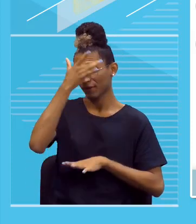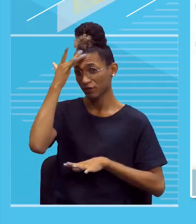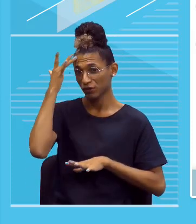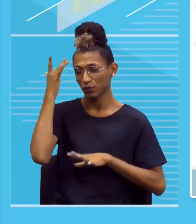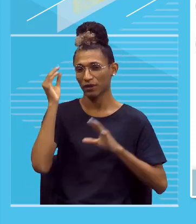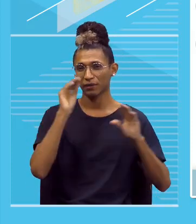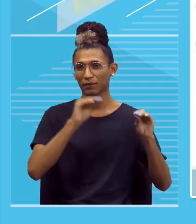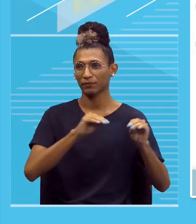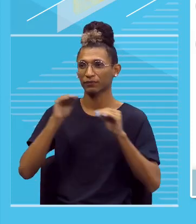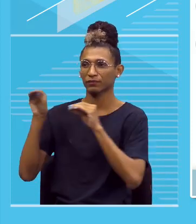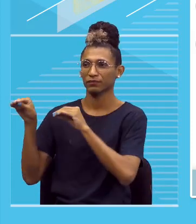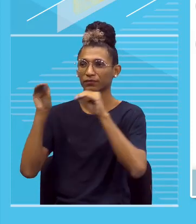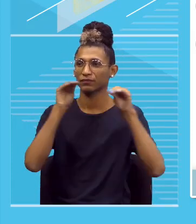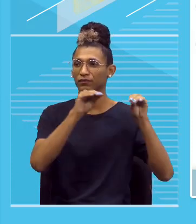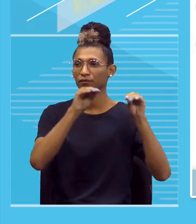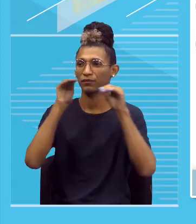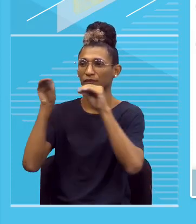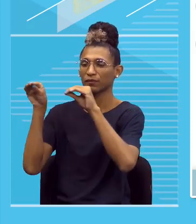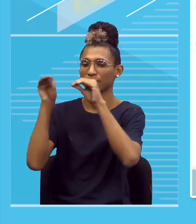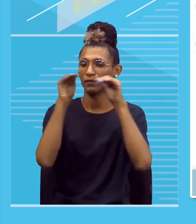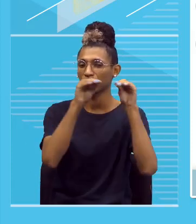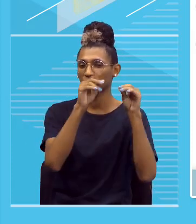criamos civilizações